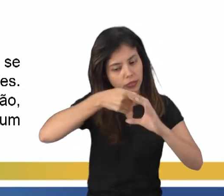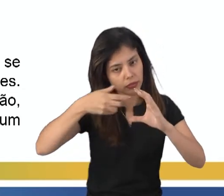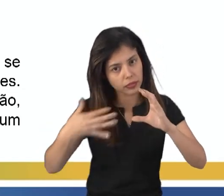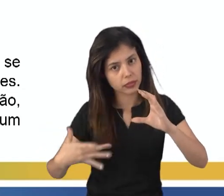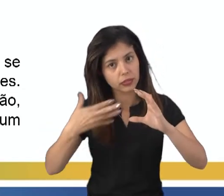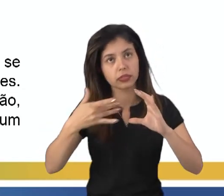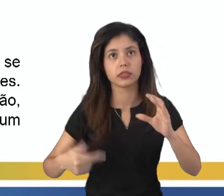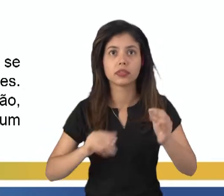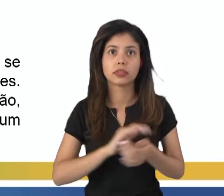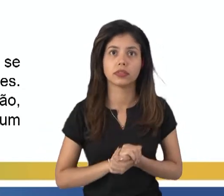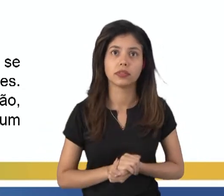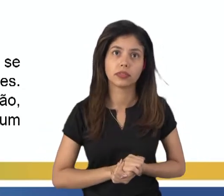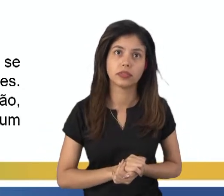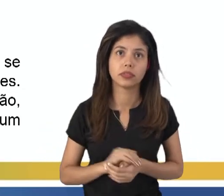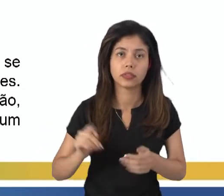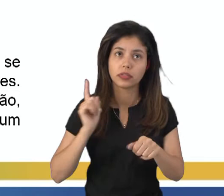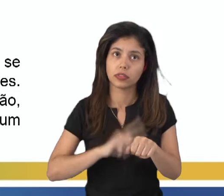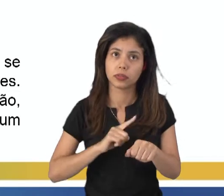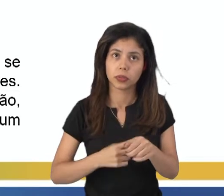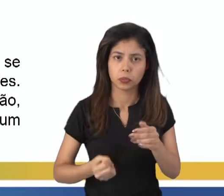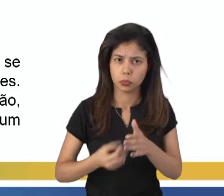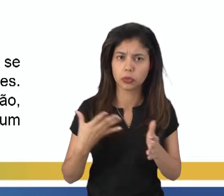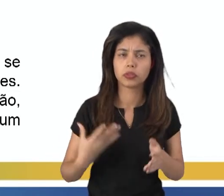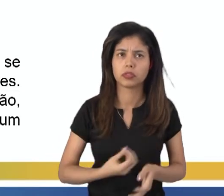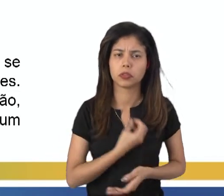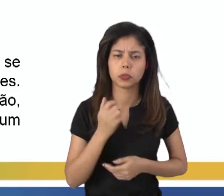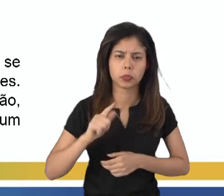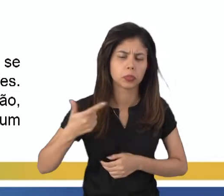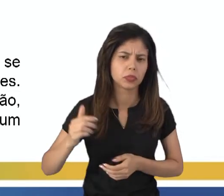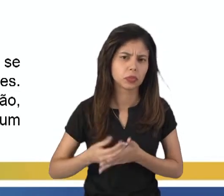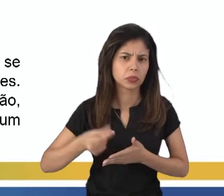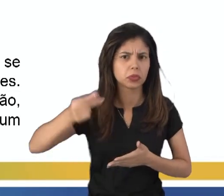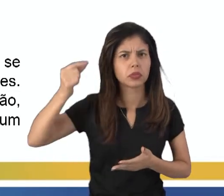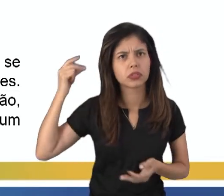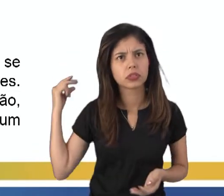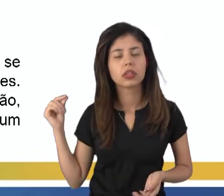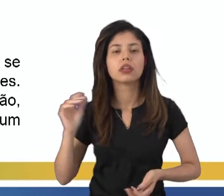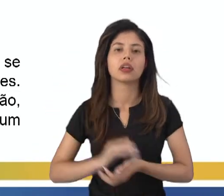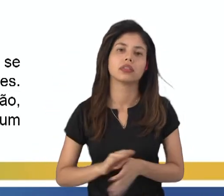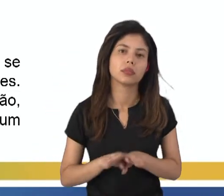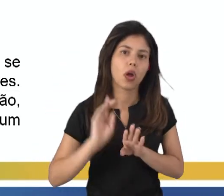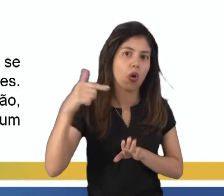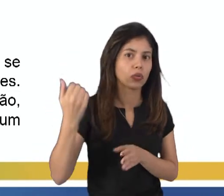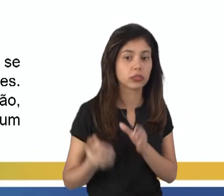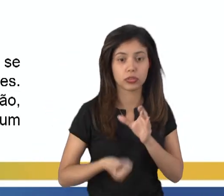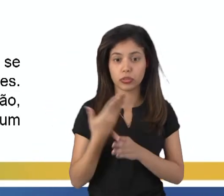de tempo de vida muito grande. Algumas que existirão um tempo lá atrás e